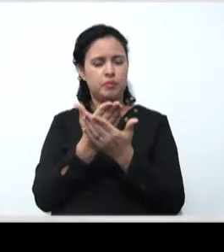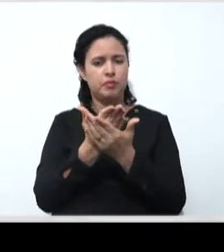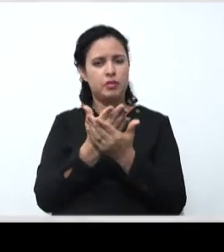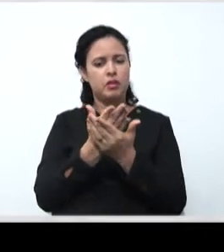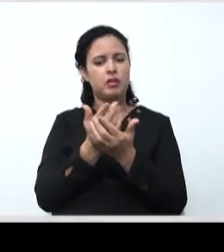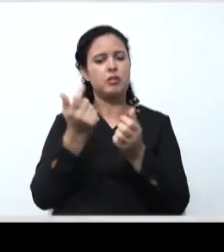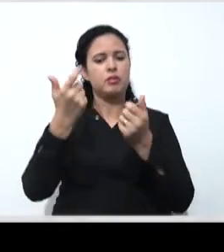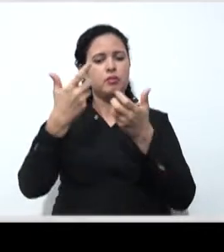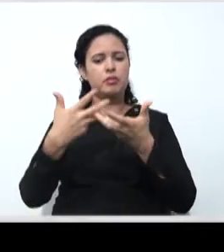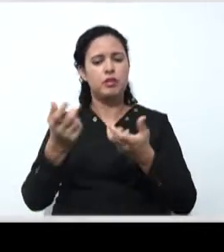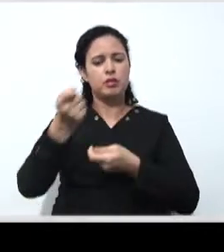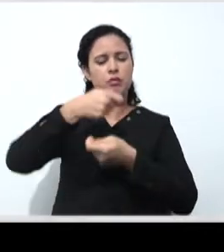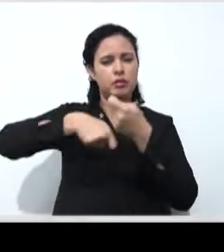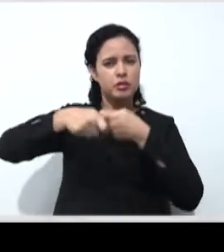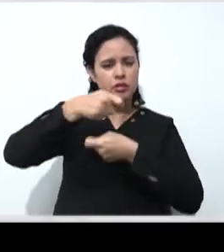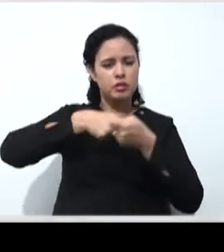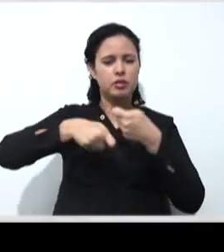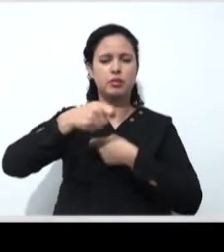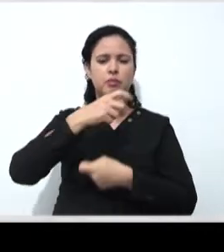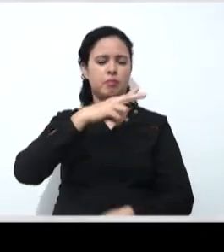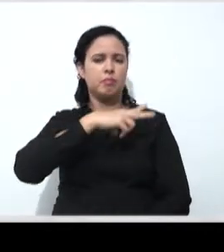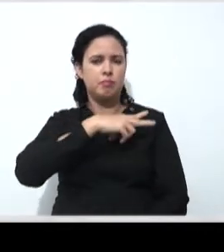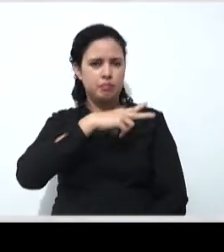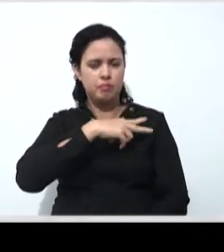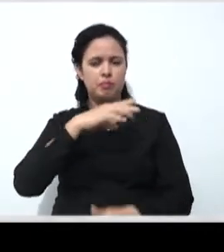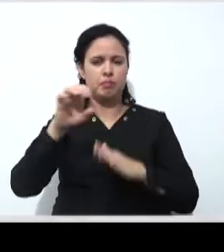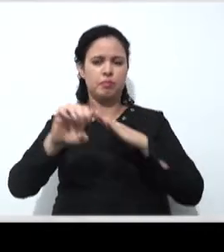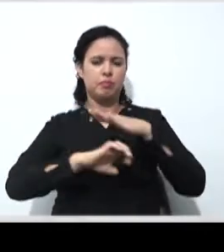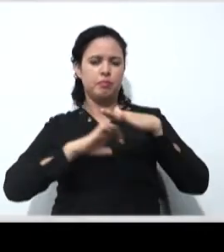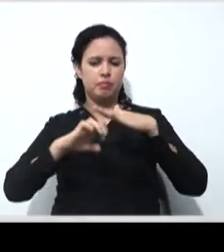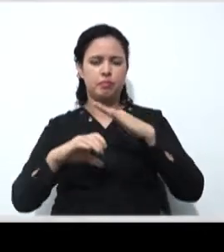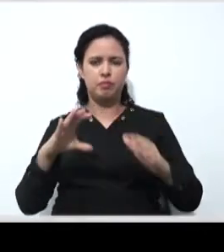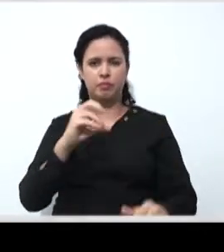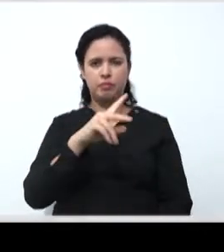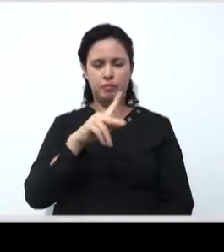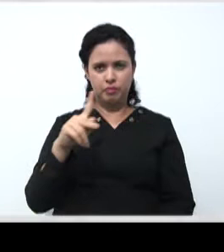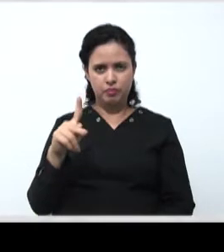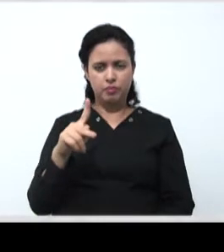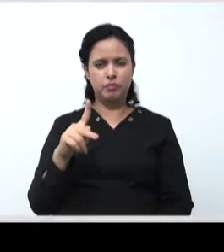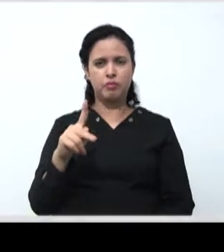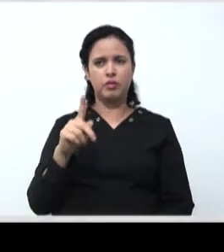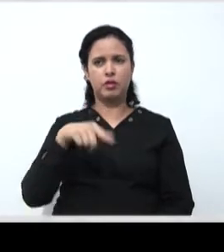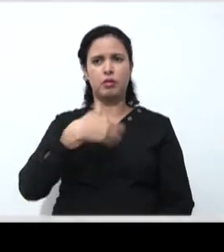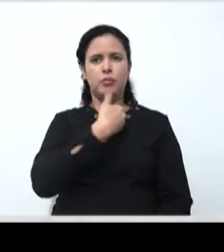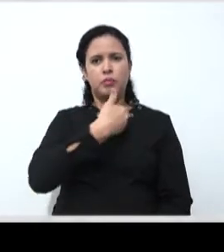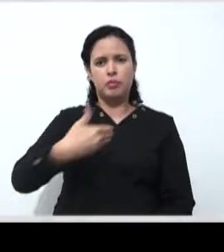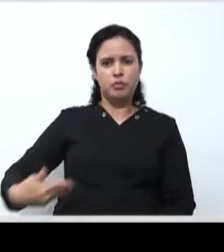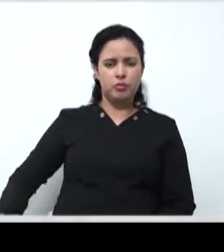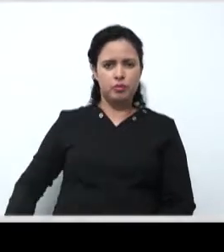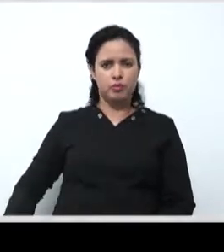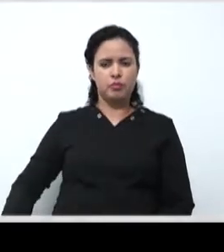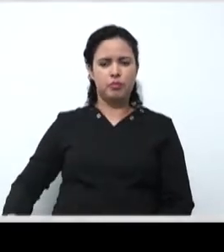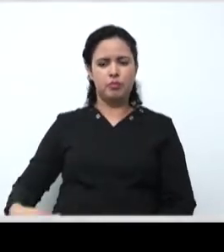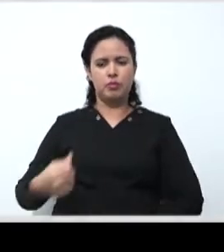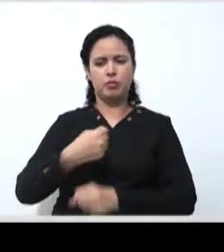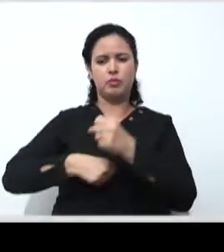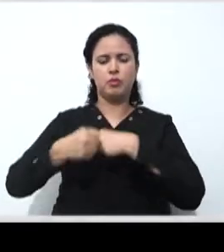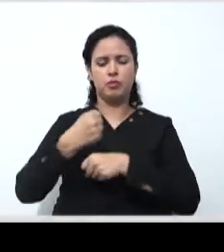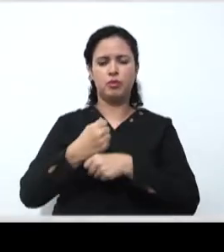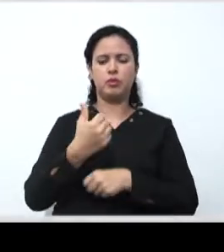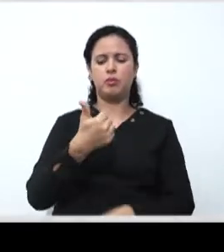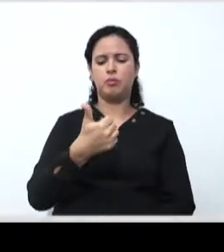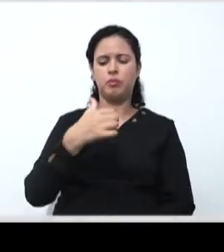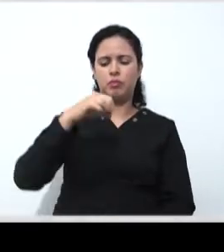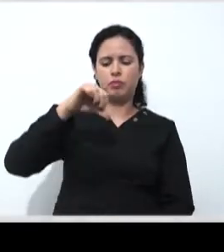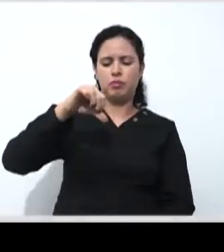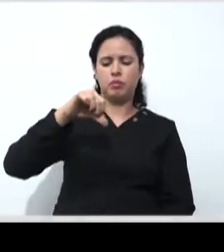sua amplitude, administração privada, de empresas, de cooperativa, administração pública, de 1970 para cá, onde